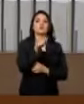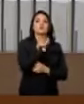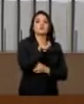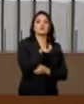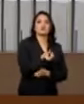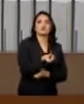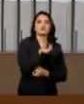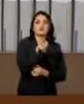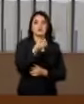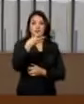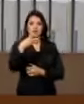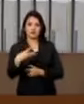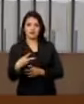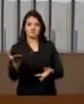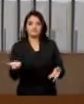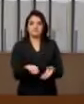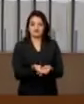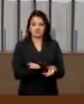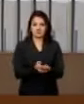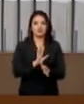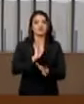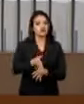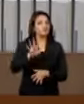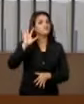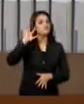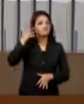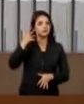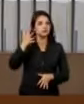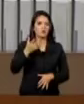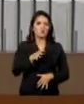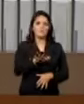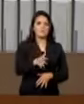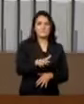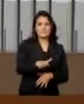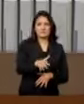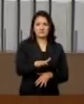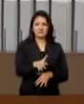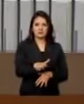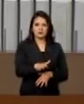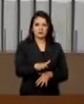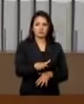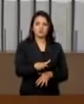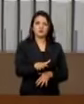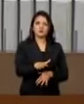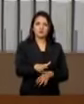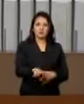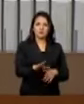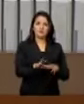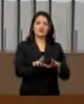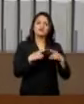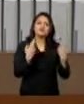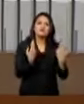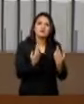2.603 processos. Média de processos julgados por sessão virtual,